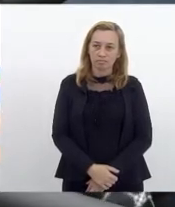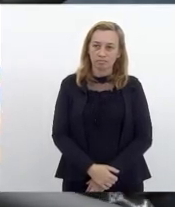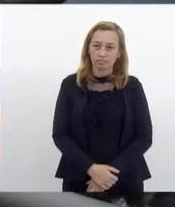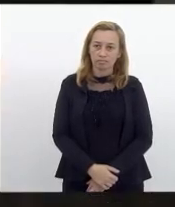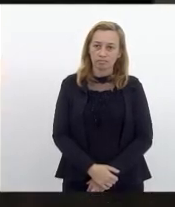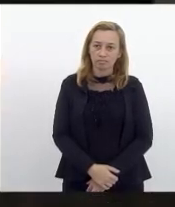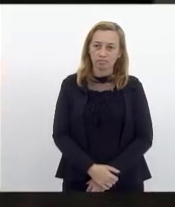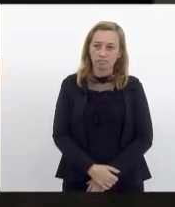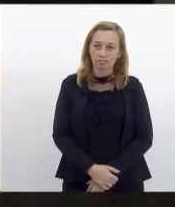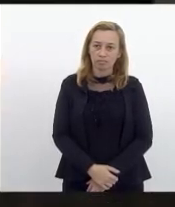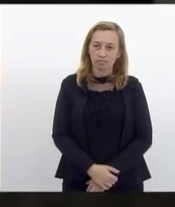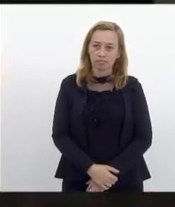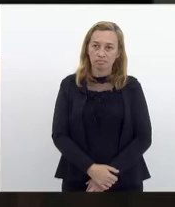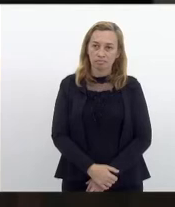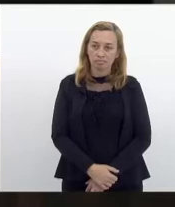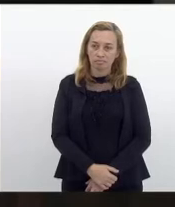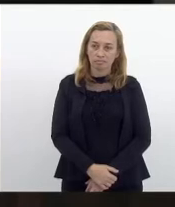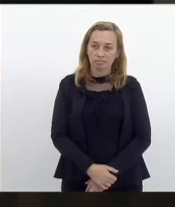Deputado